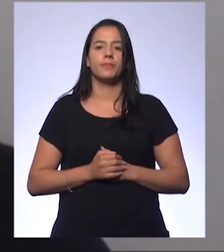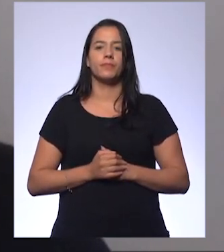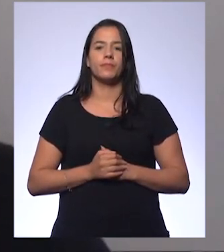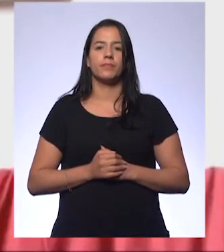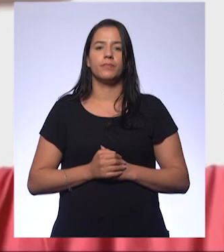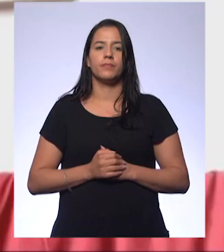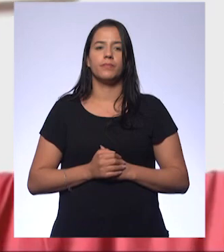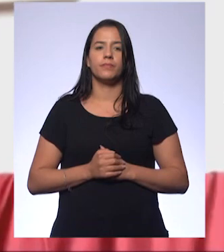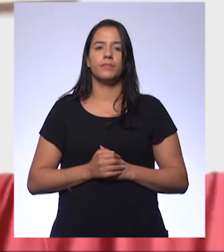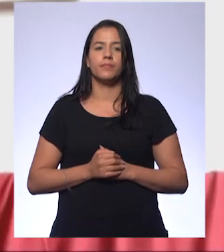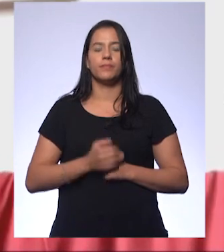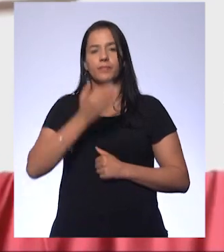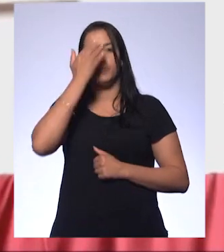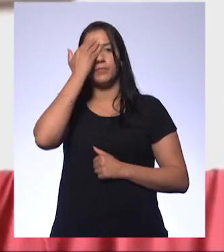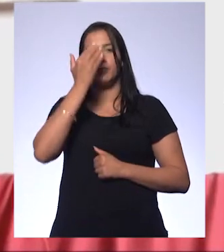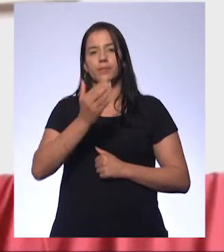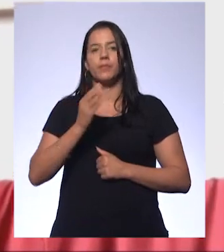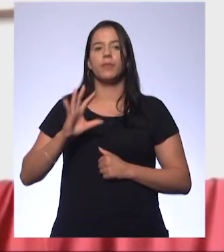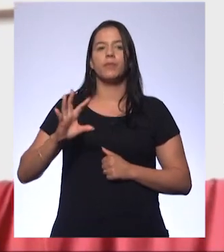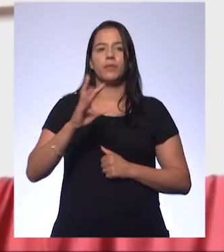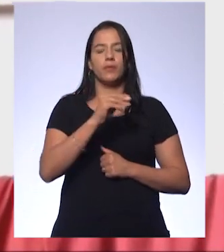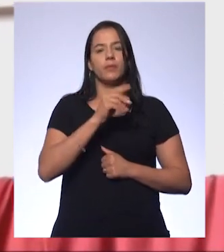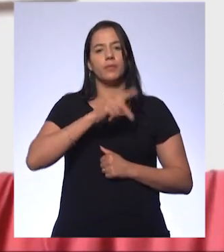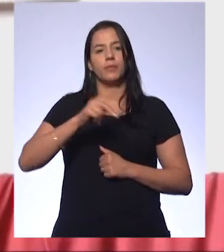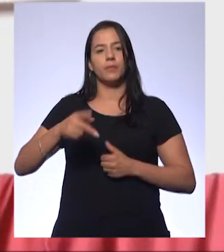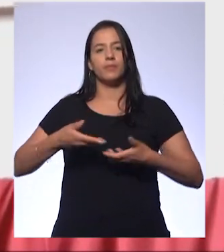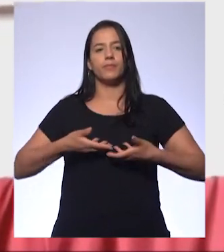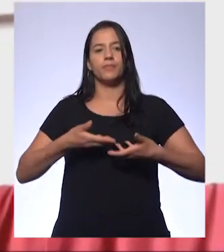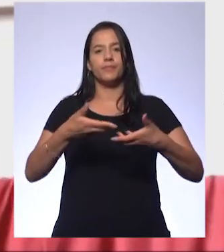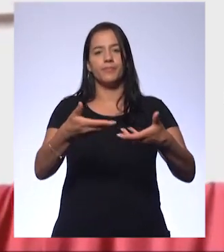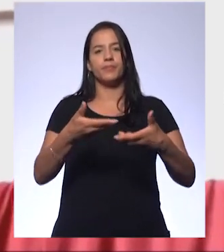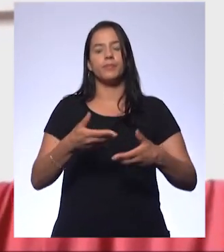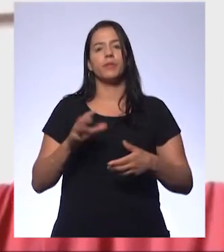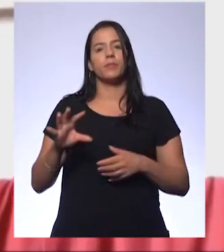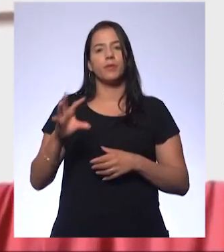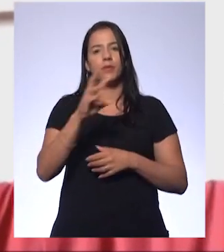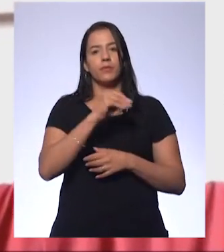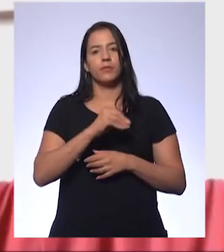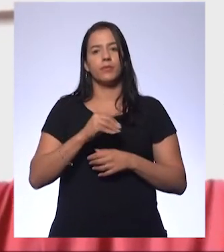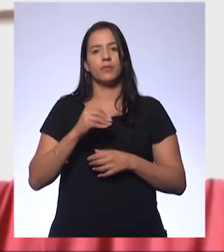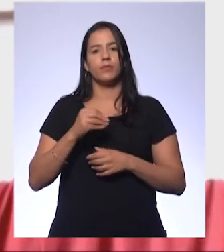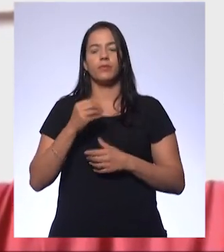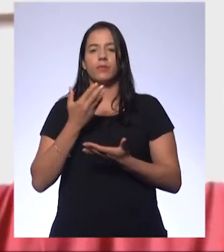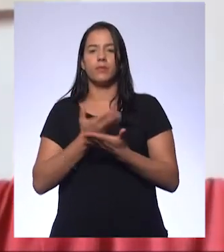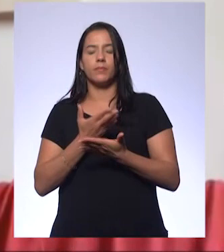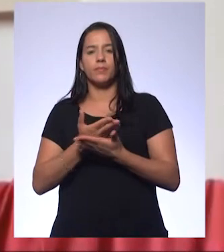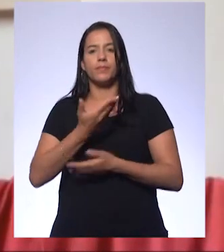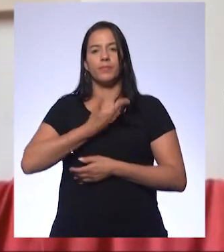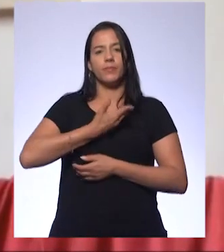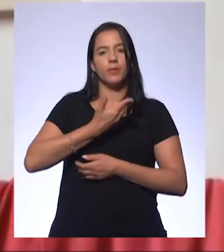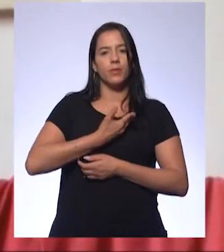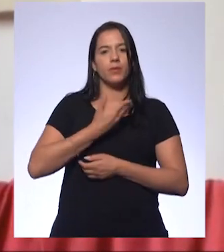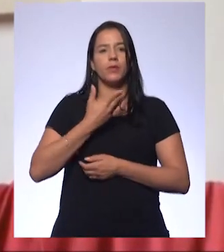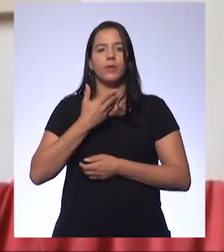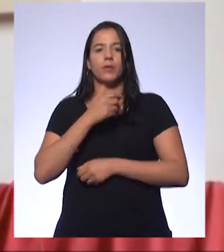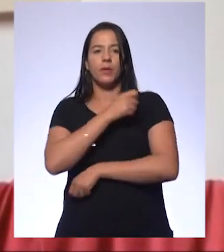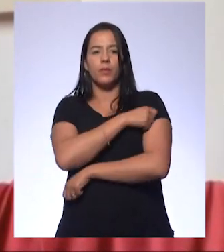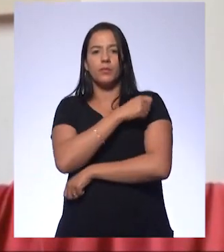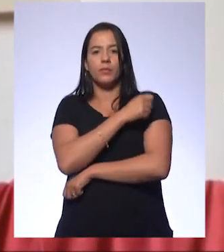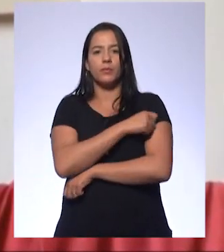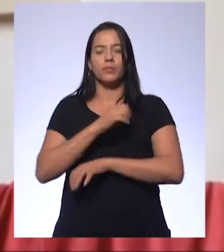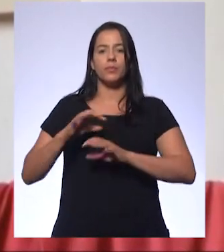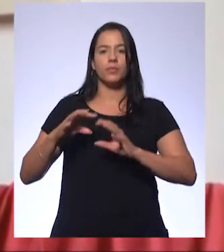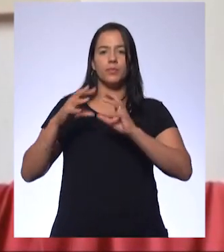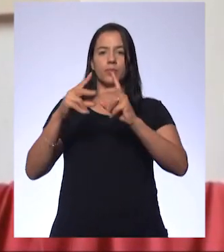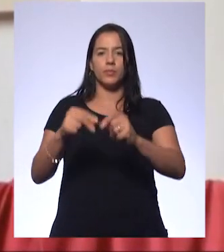Olha só, muito obrigada, professora, pelo convite. Obrigada a todos, colegas, alunos, né, que estão